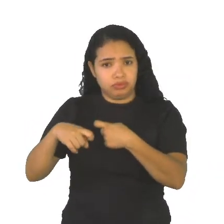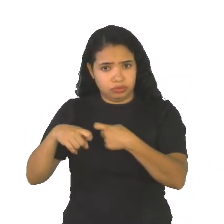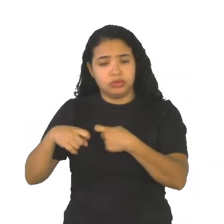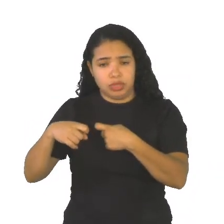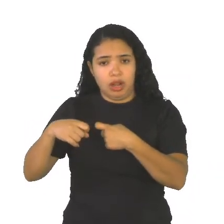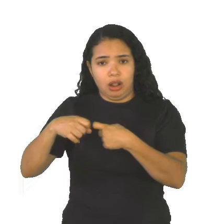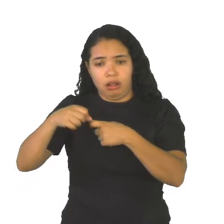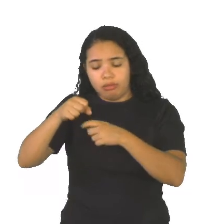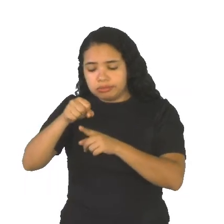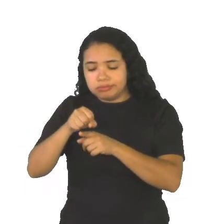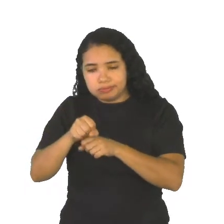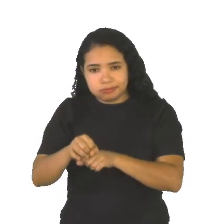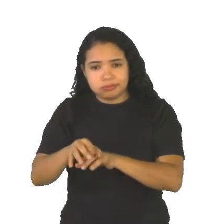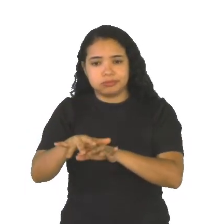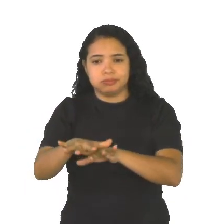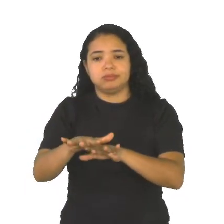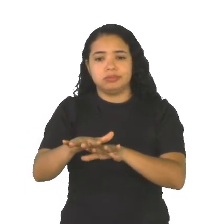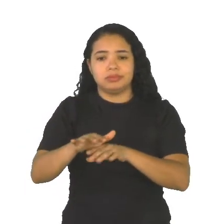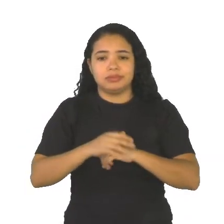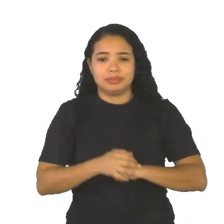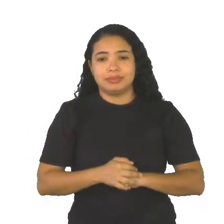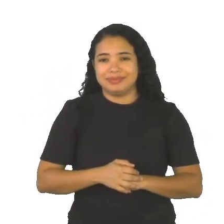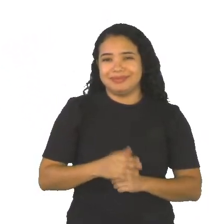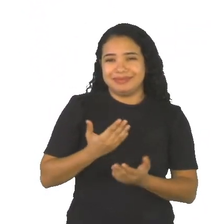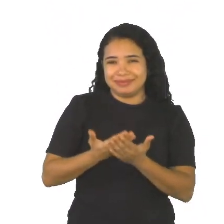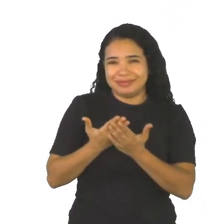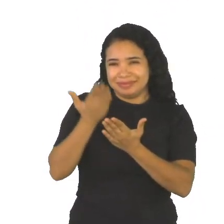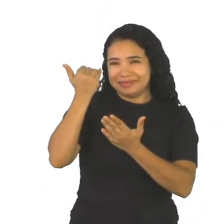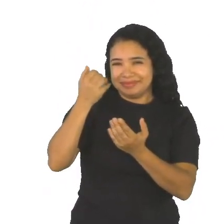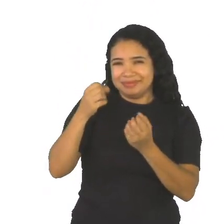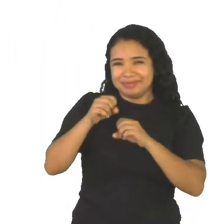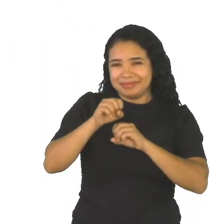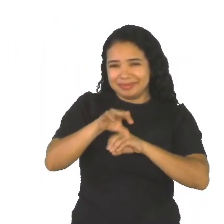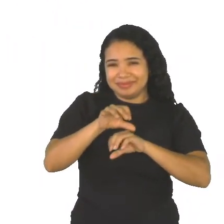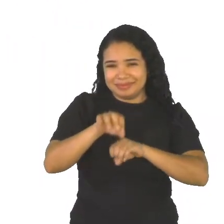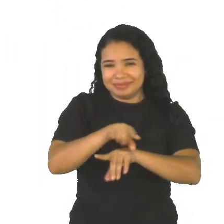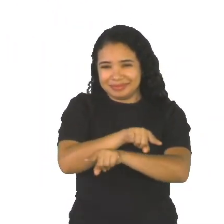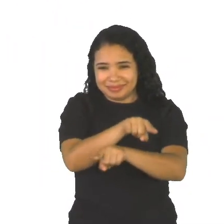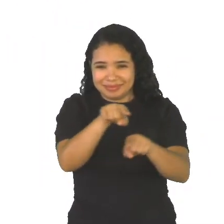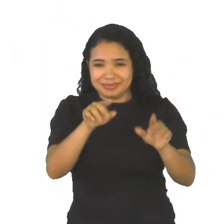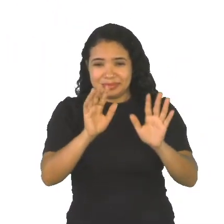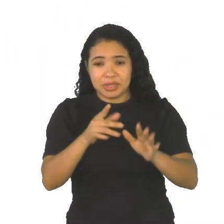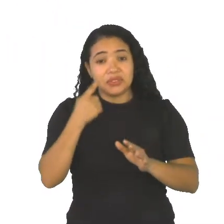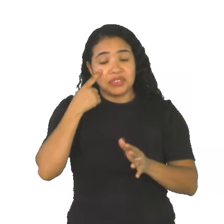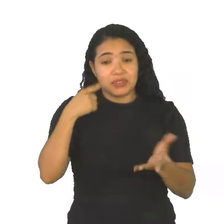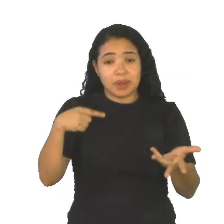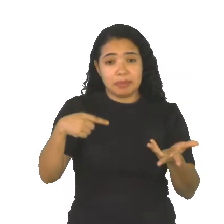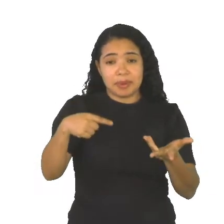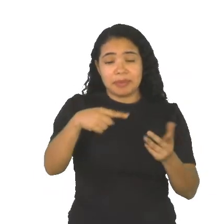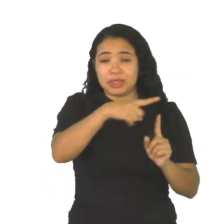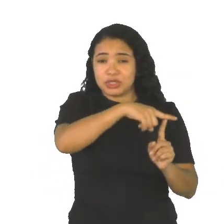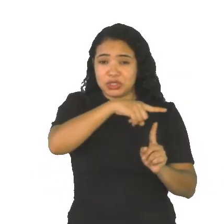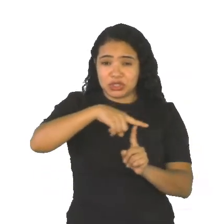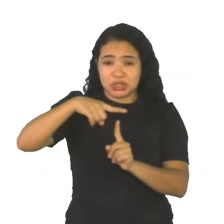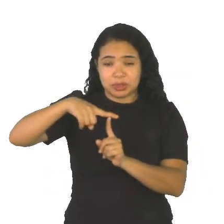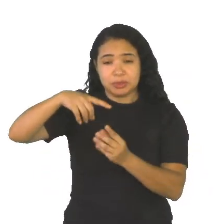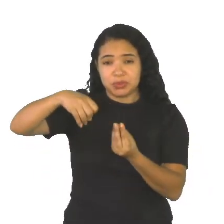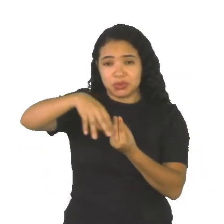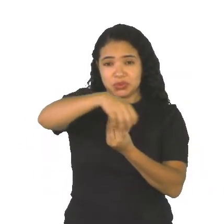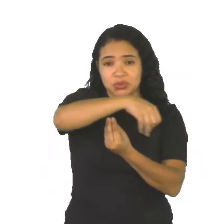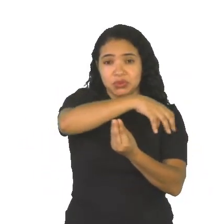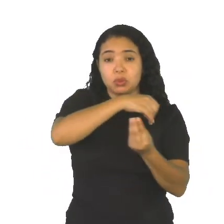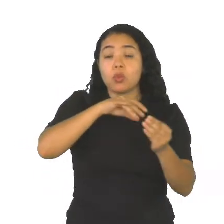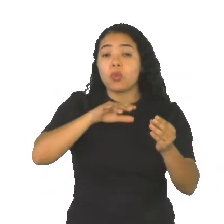que a gente já viu na aula passada, tá bom? Aí na tela tá mostrando para vocês algumas classificações de fungos, tá? Quais